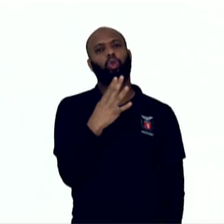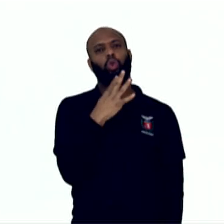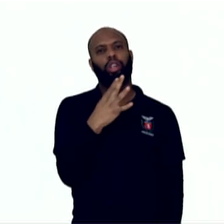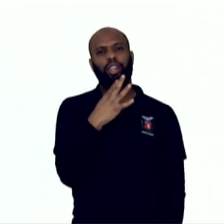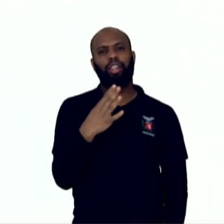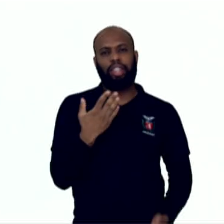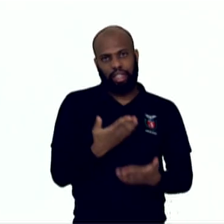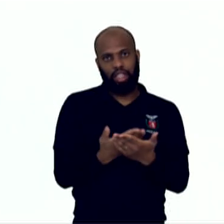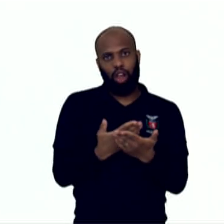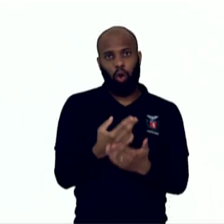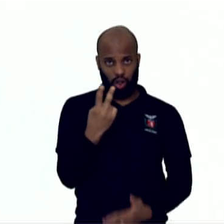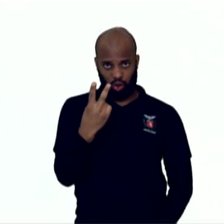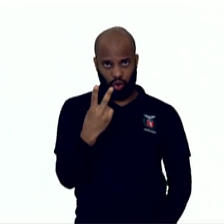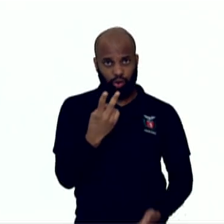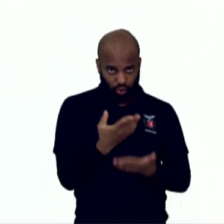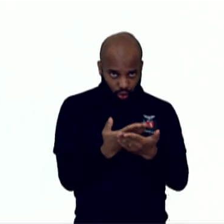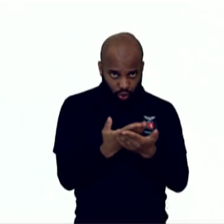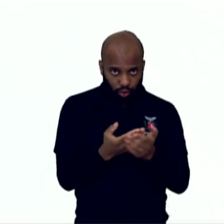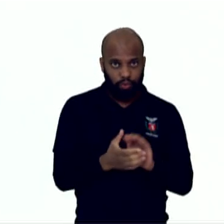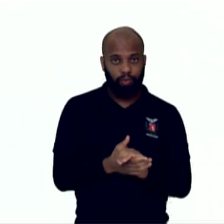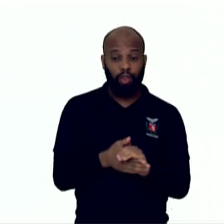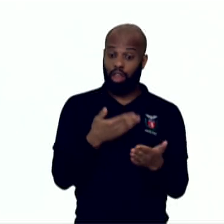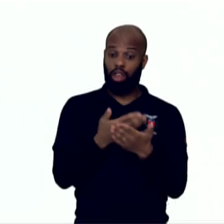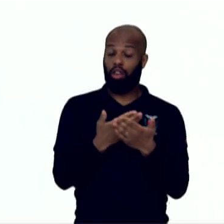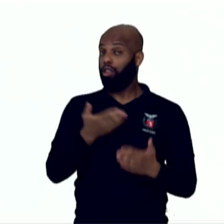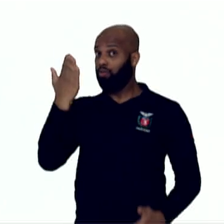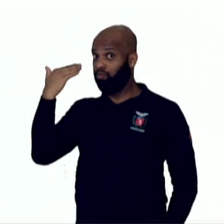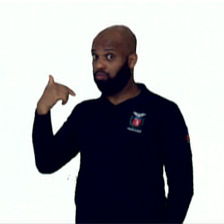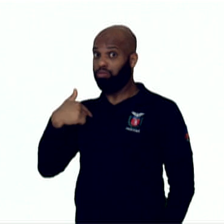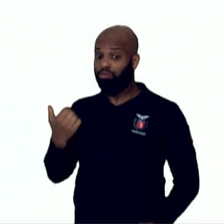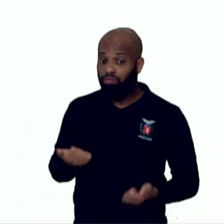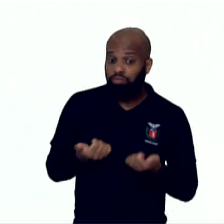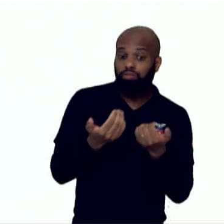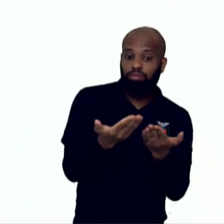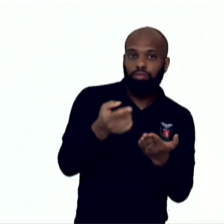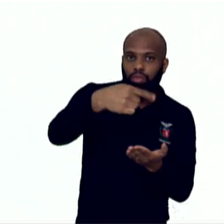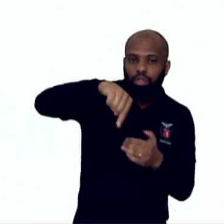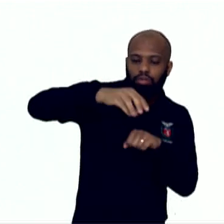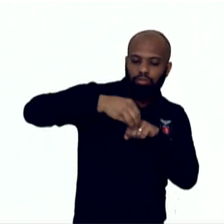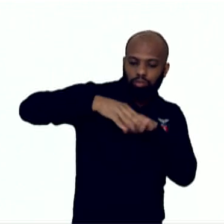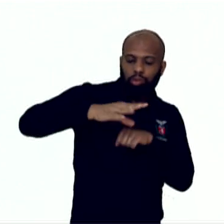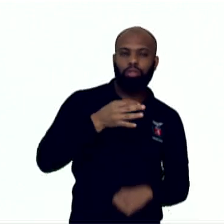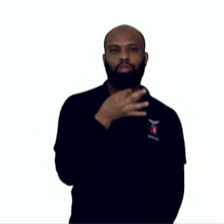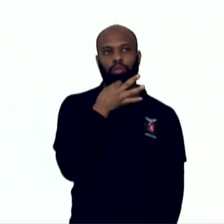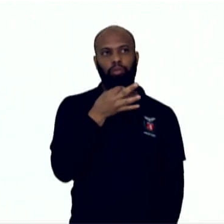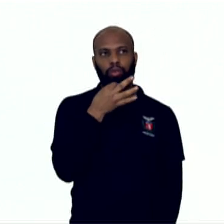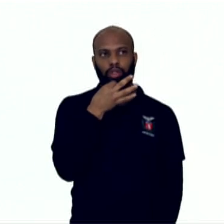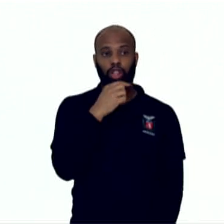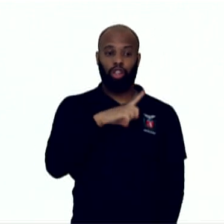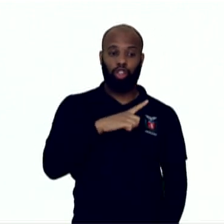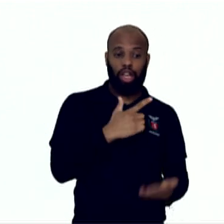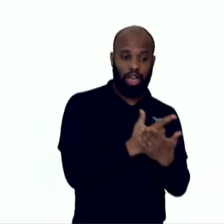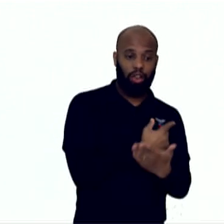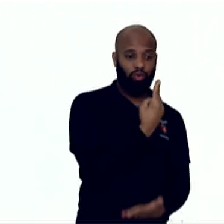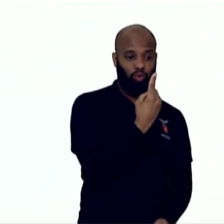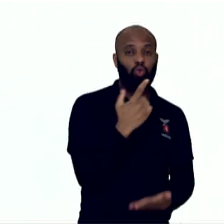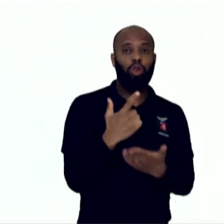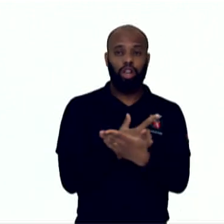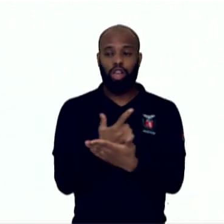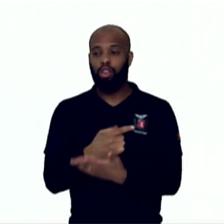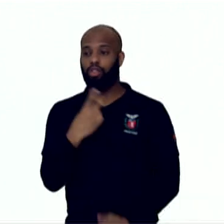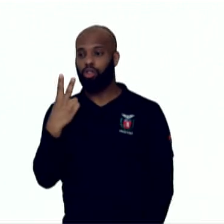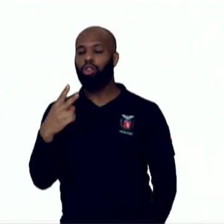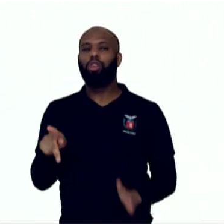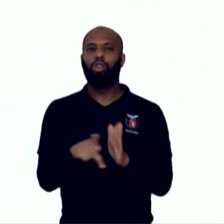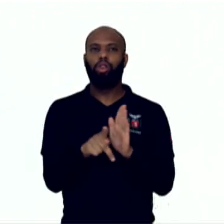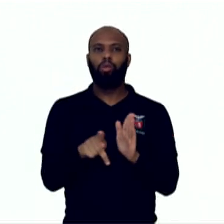nessas duas aulas? Então, na aula passada, eu coloquei para vocês o volume 1 e o volume 2 da série